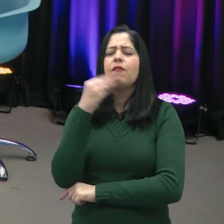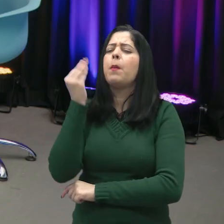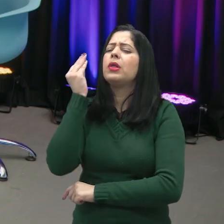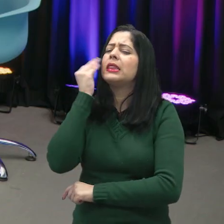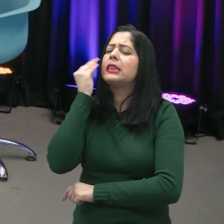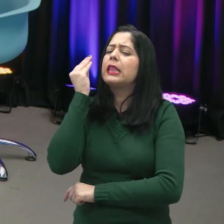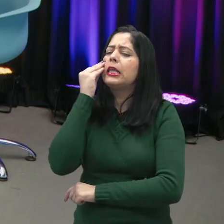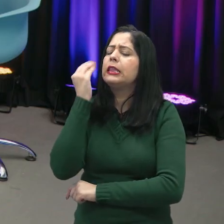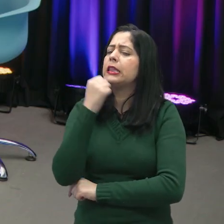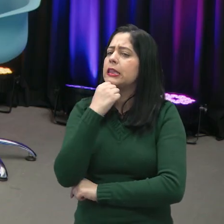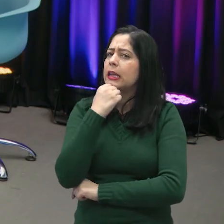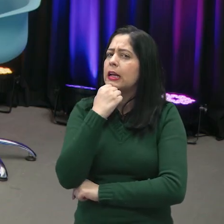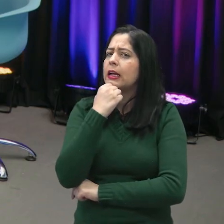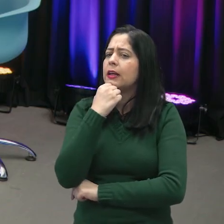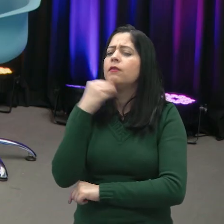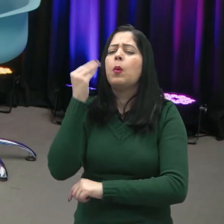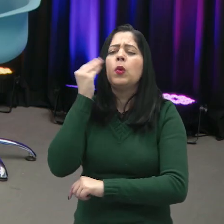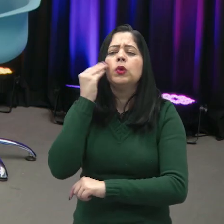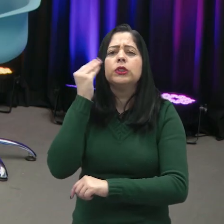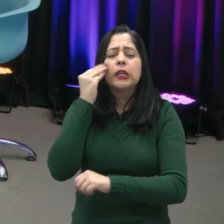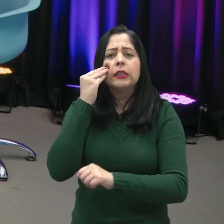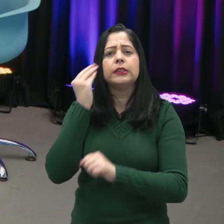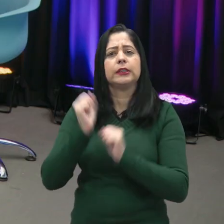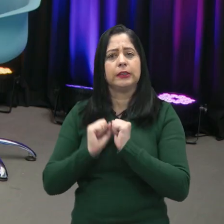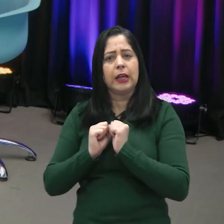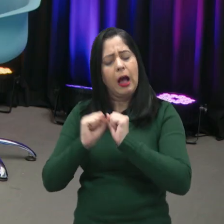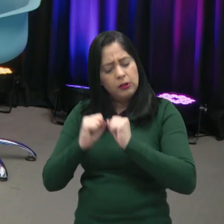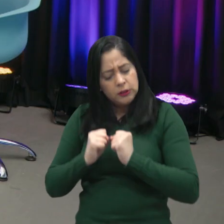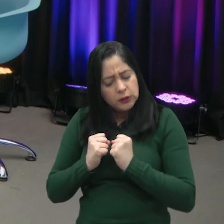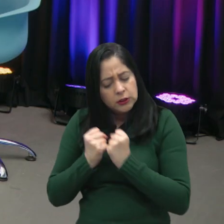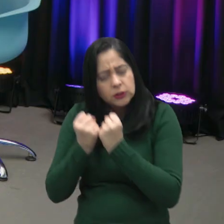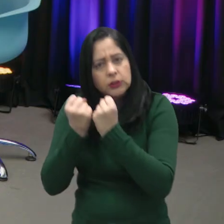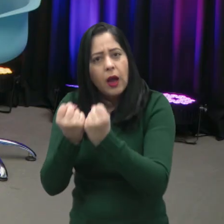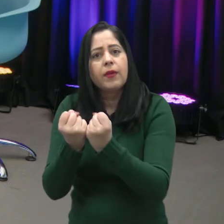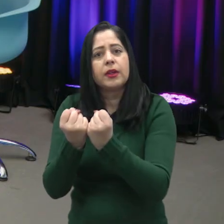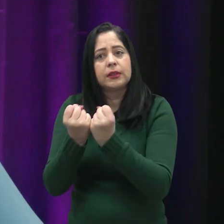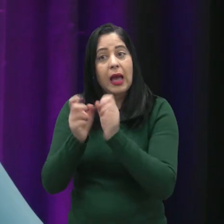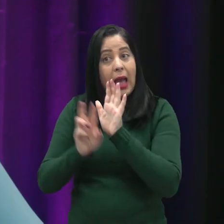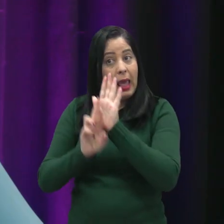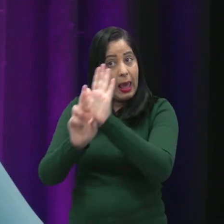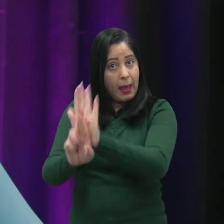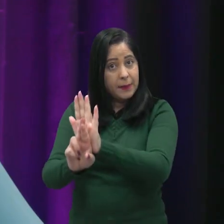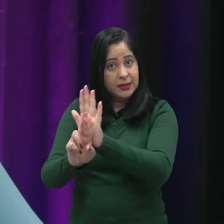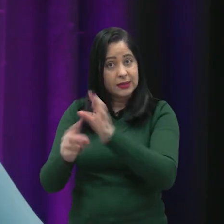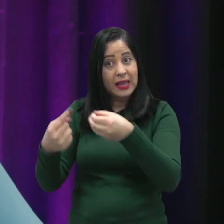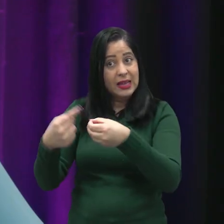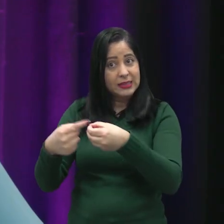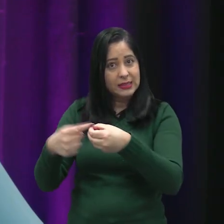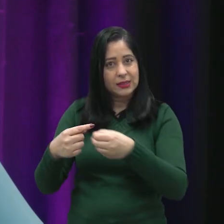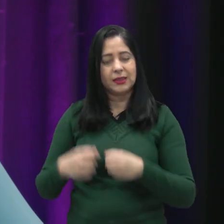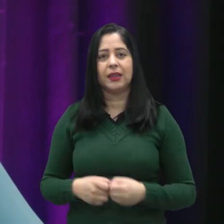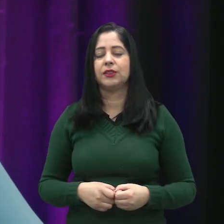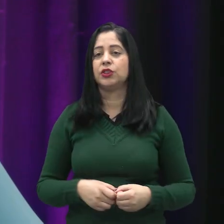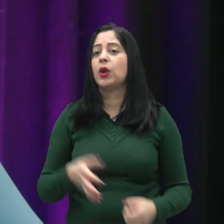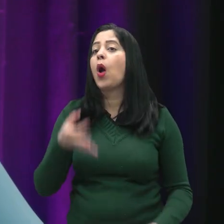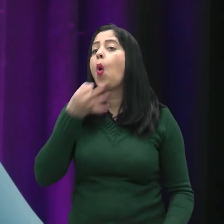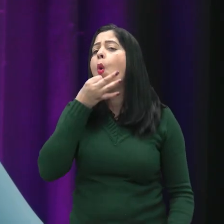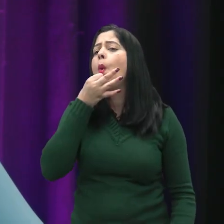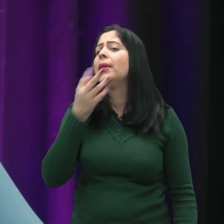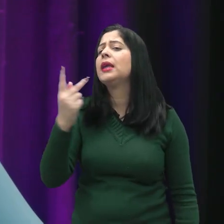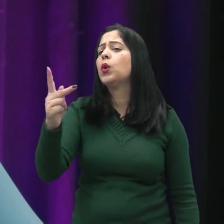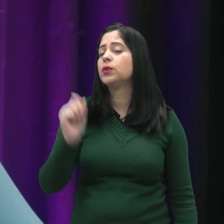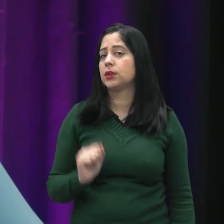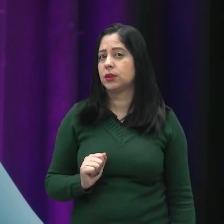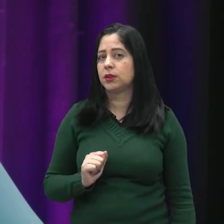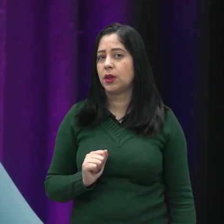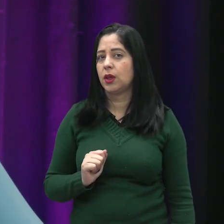eu posso estar representando mais e doando mais de mim para poder representar também a cidade. Daí diga para mim, o que você acha